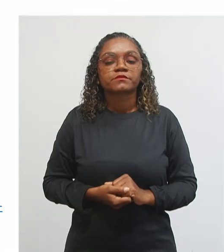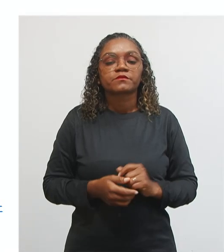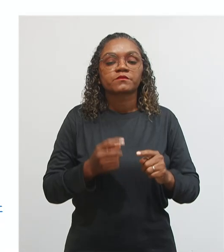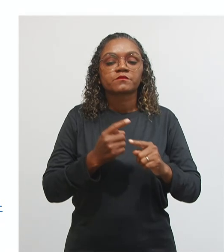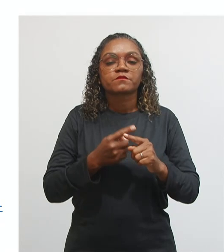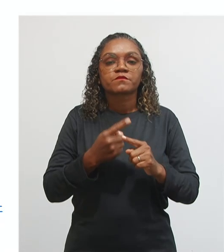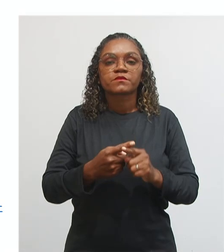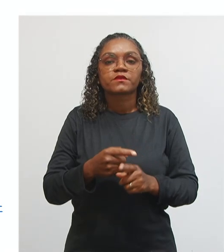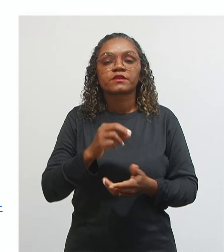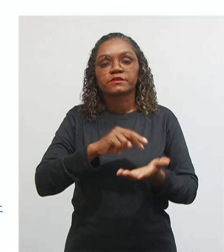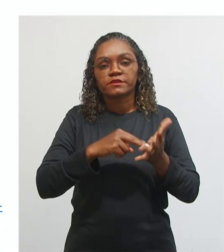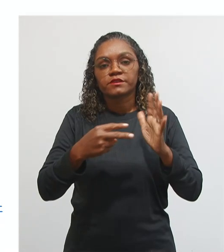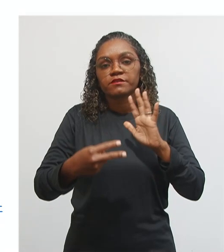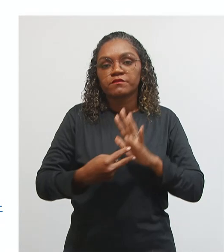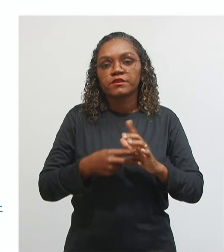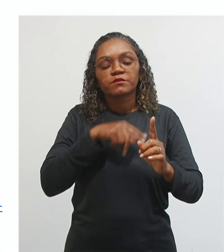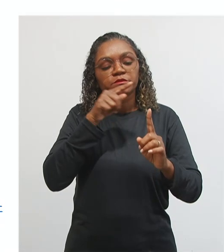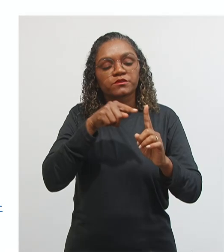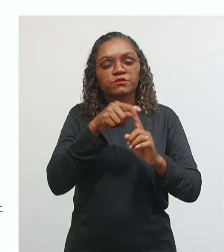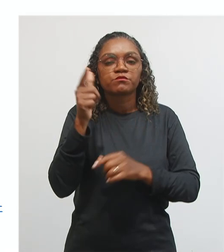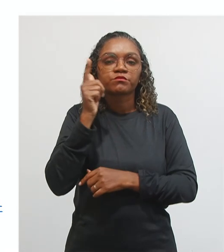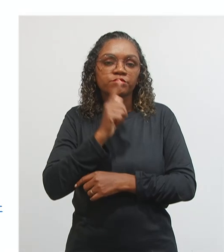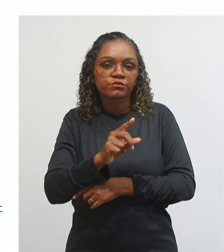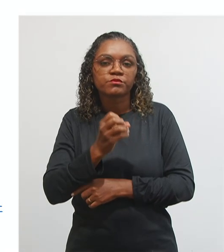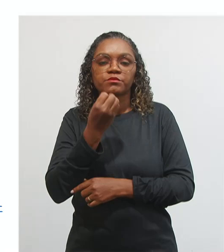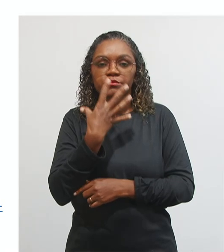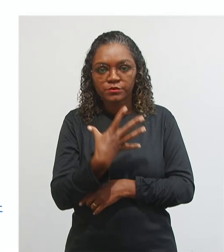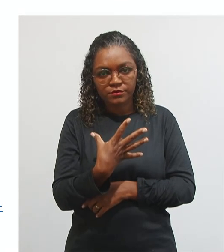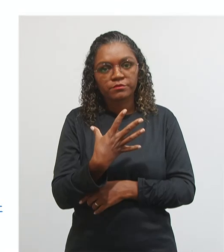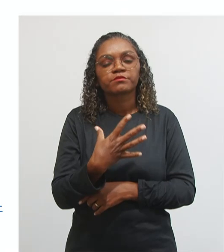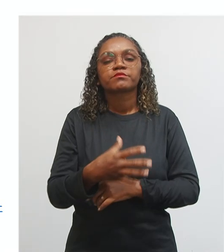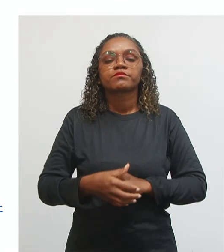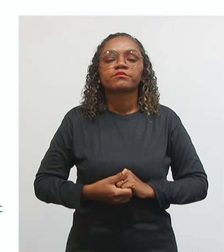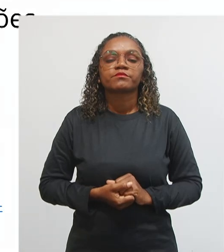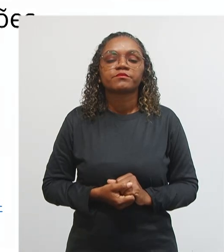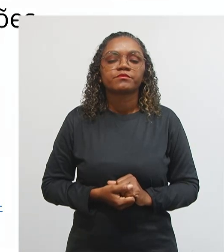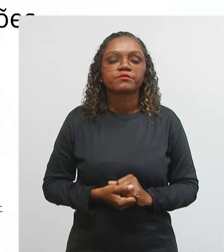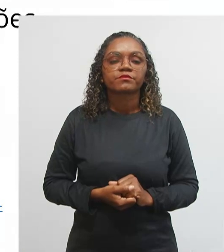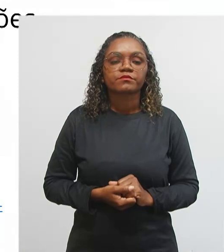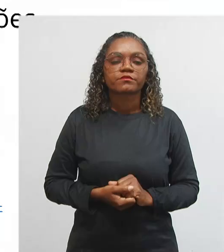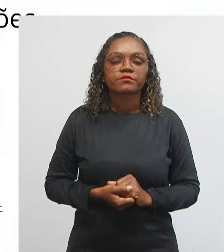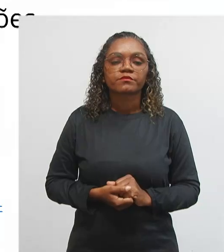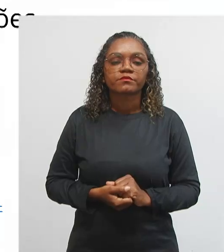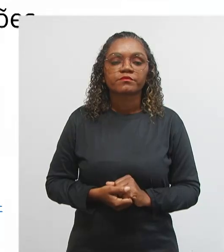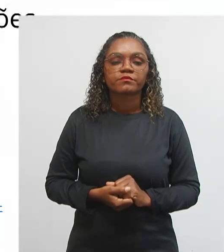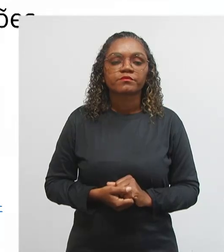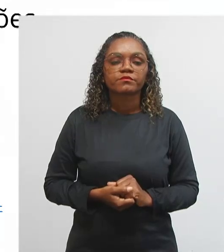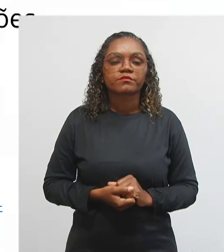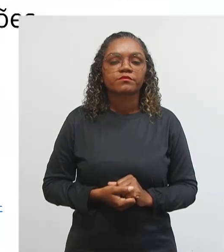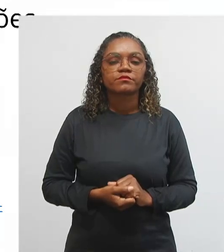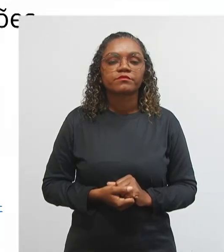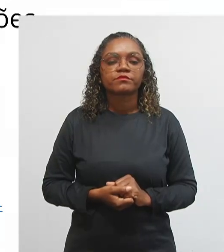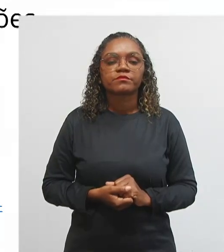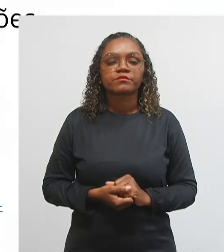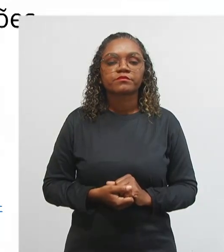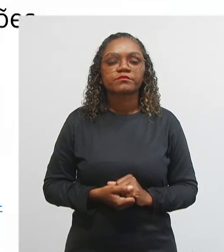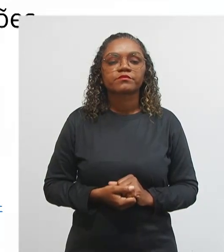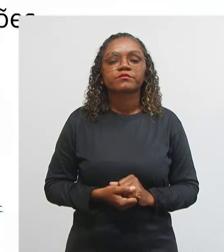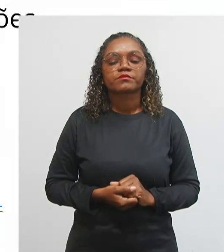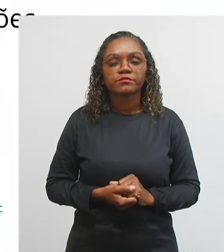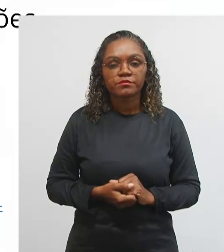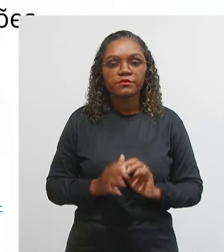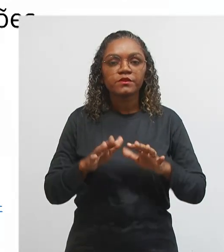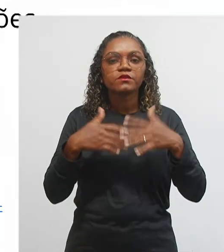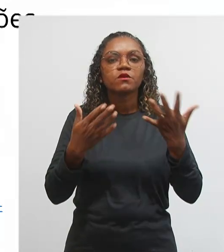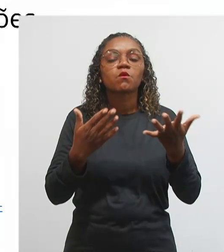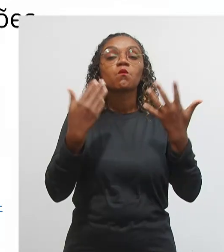um resultado final mais parecido, né, na oferta desse serviço. A evidência física, então, é a percepção